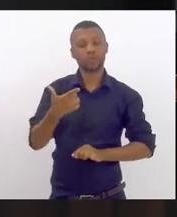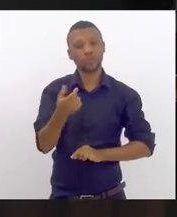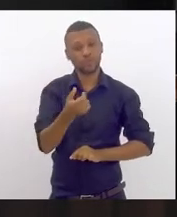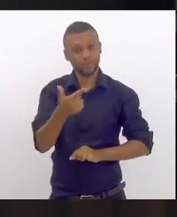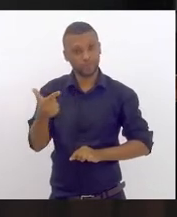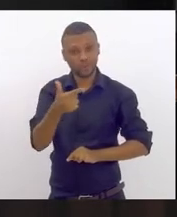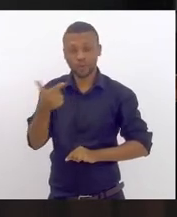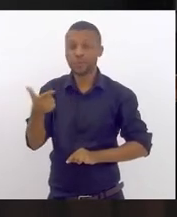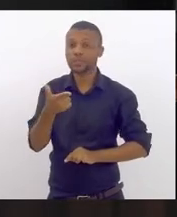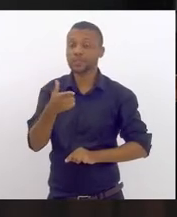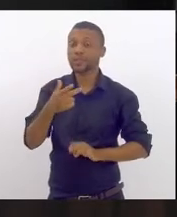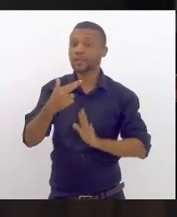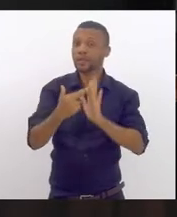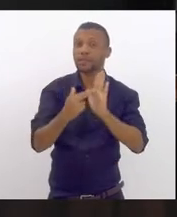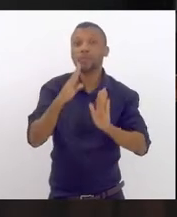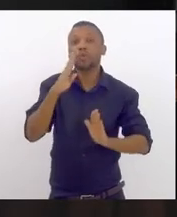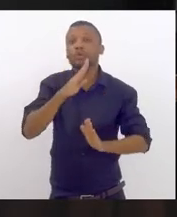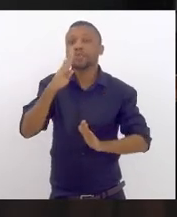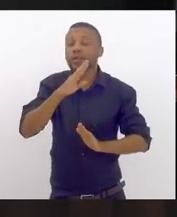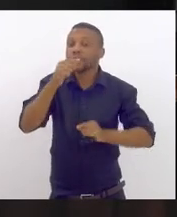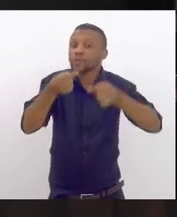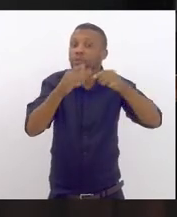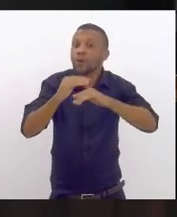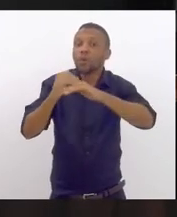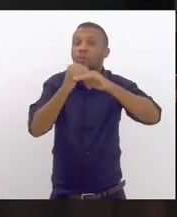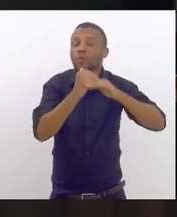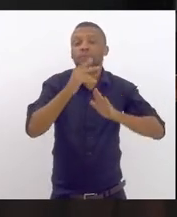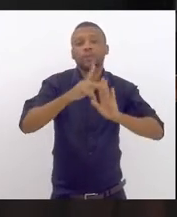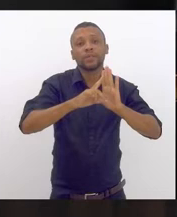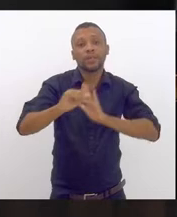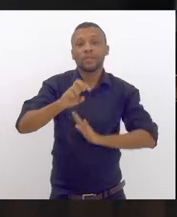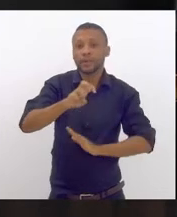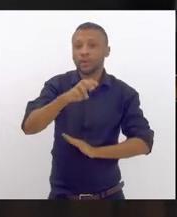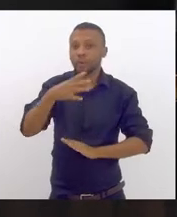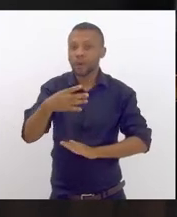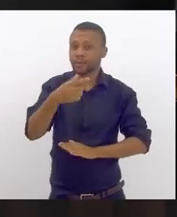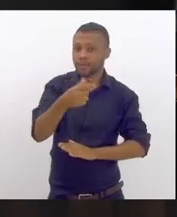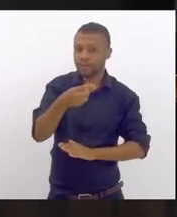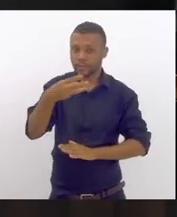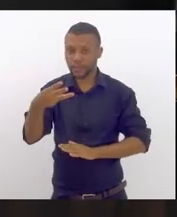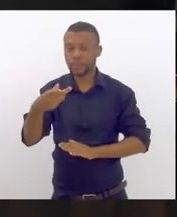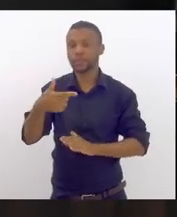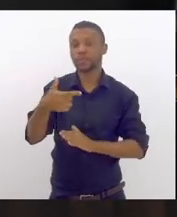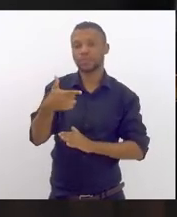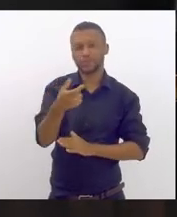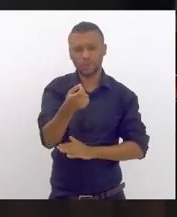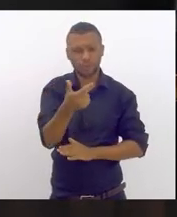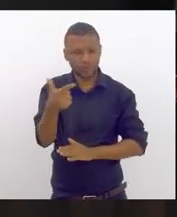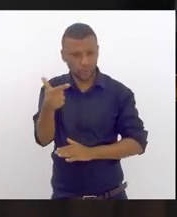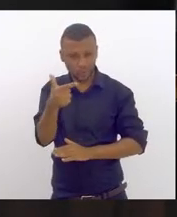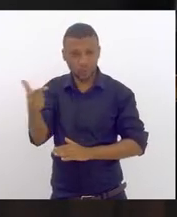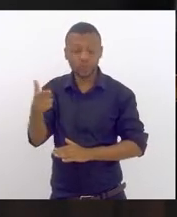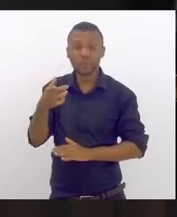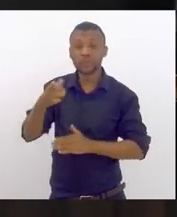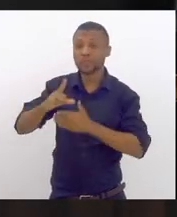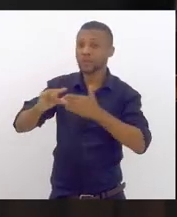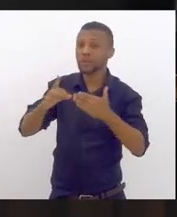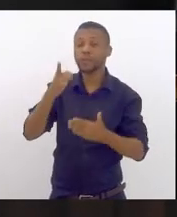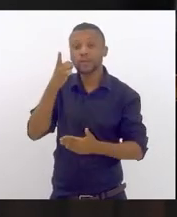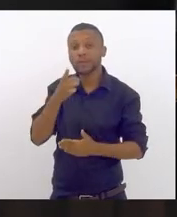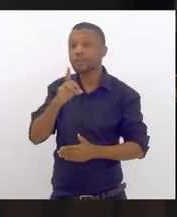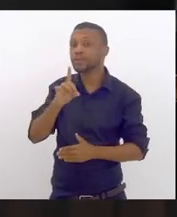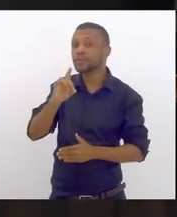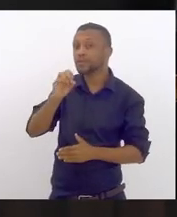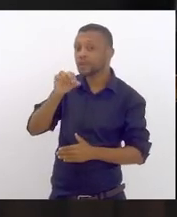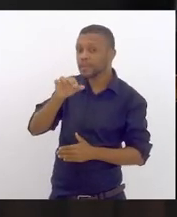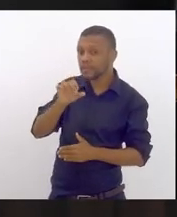discussão única, projeto de lei número 5423, de 2022, de autoria do deputado Dionísio Lins, que considera, no âmbito do Estado do Rio de